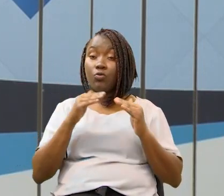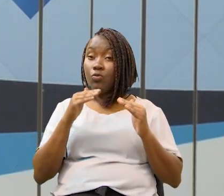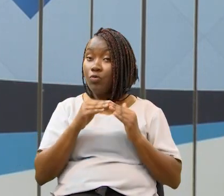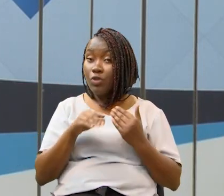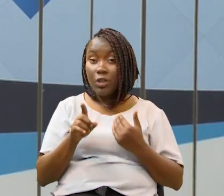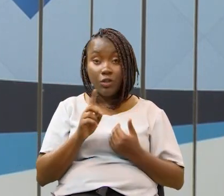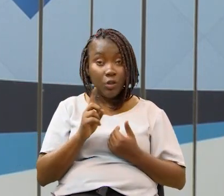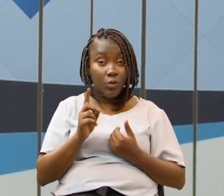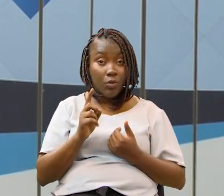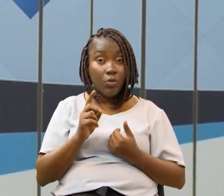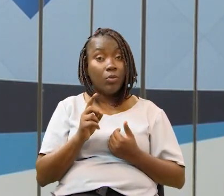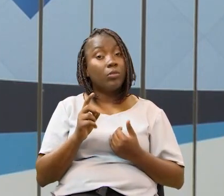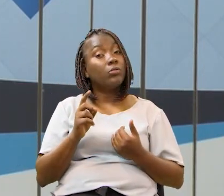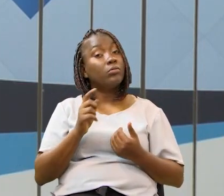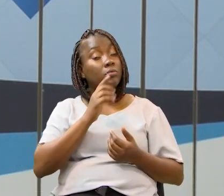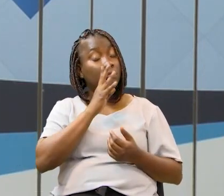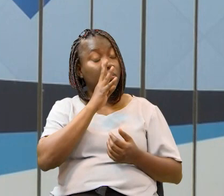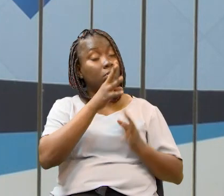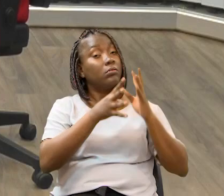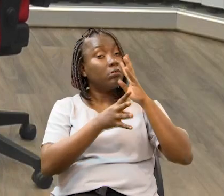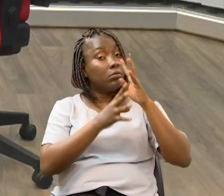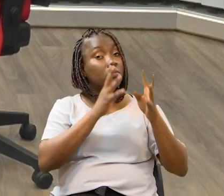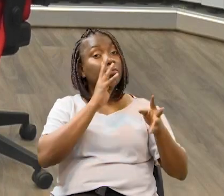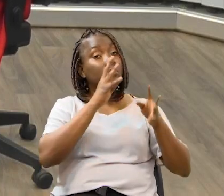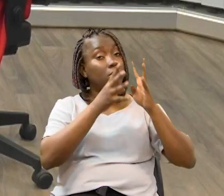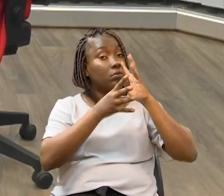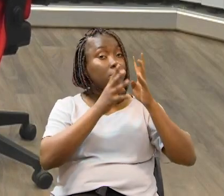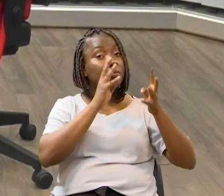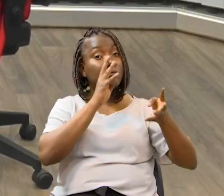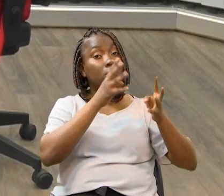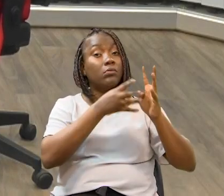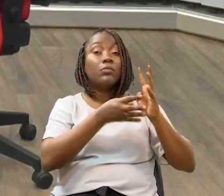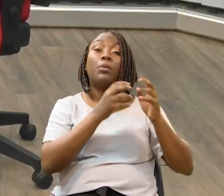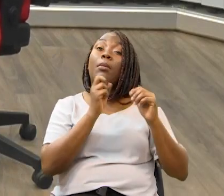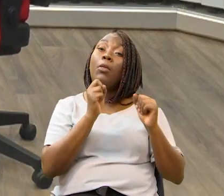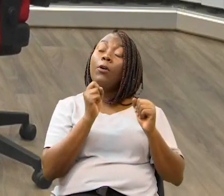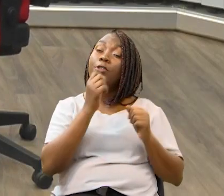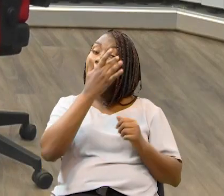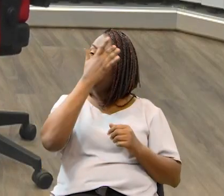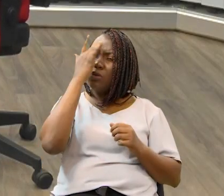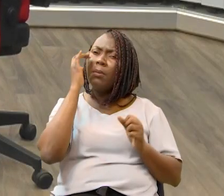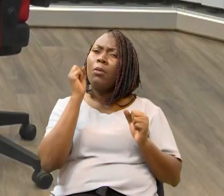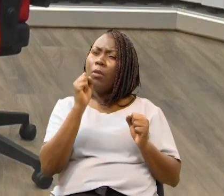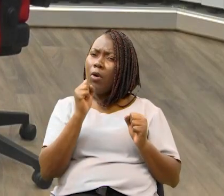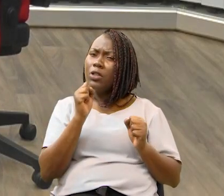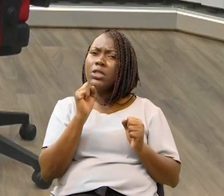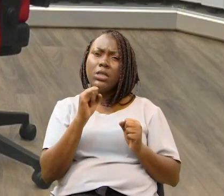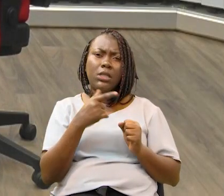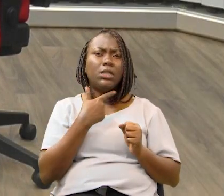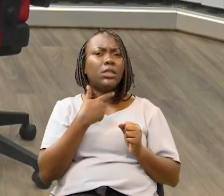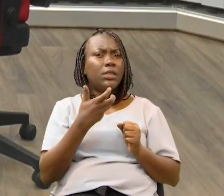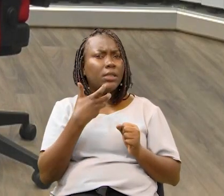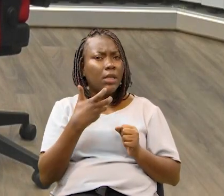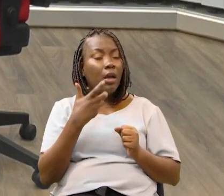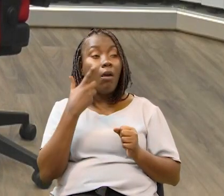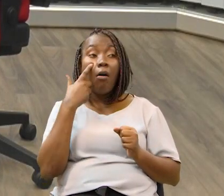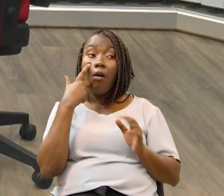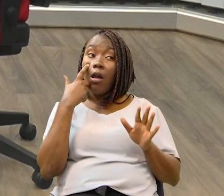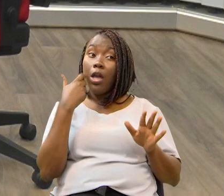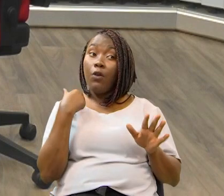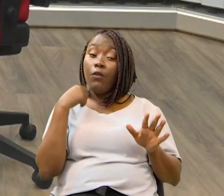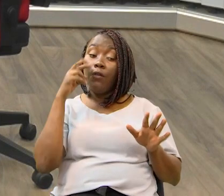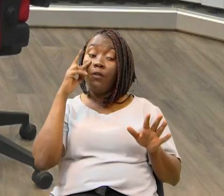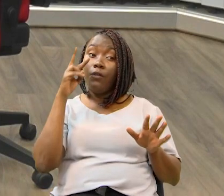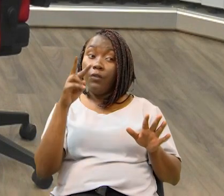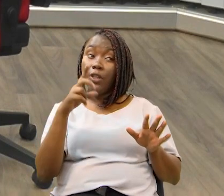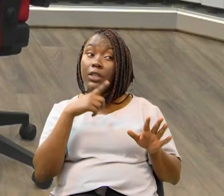acordo, denunciar. Denunciar, né? A pessoa pode até, se ela quiser, né, olha,